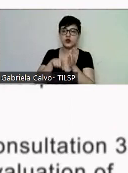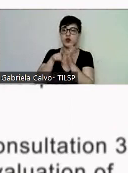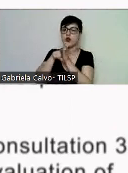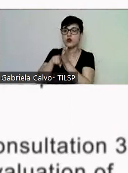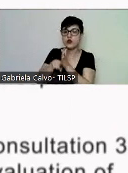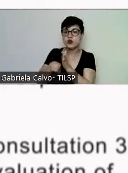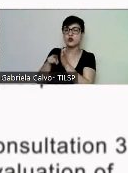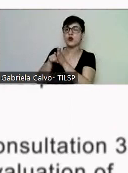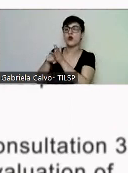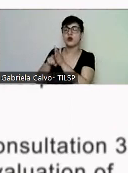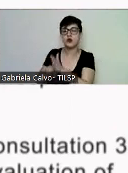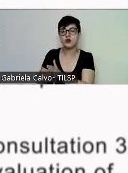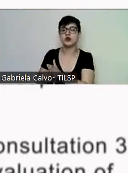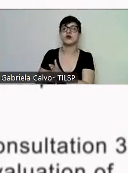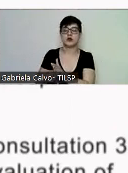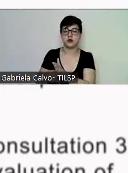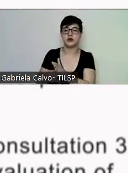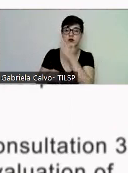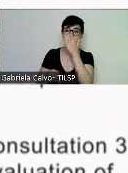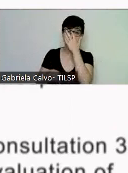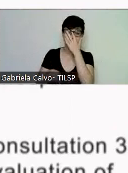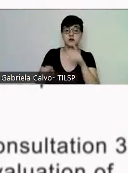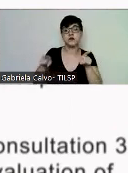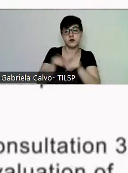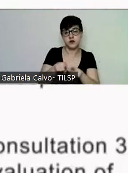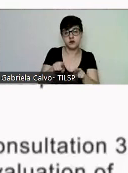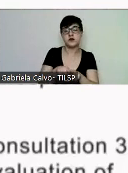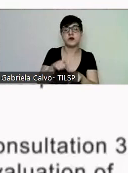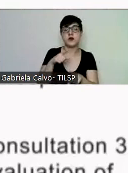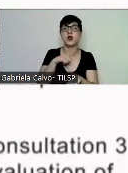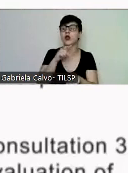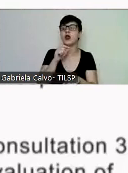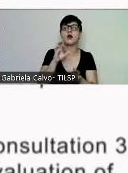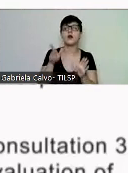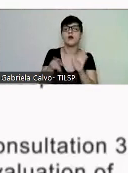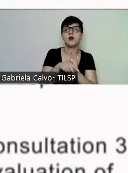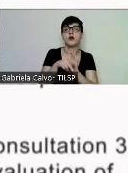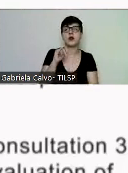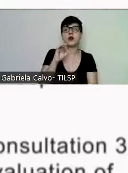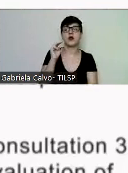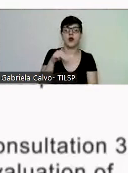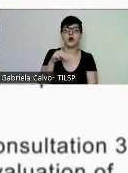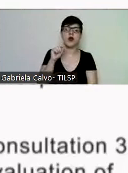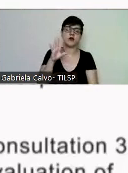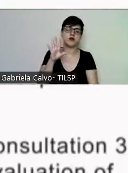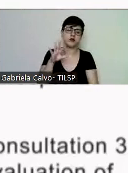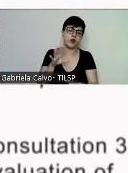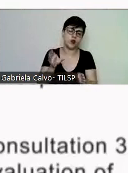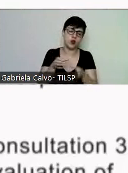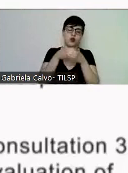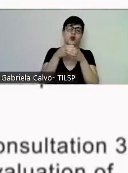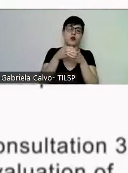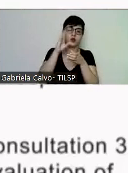por meio dos comitês também com os membros do icon e em alguns casos até com não membros do íco mas com profissionais